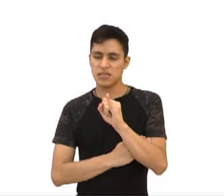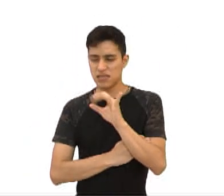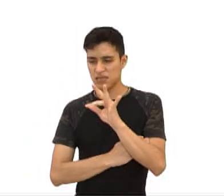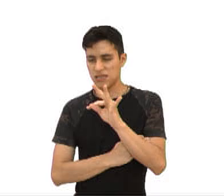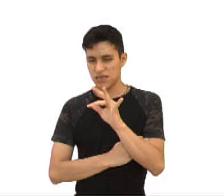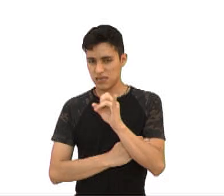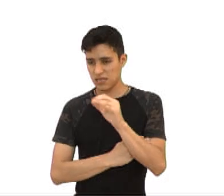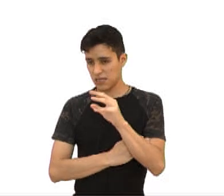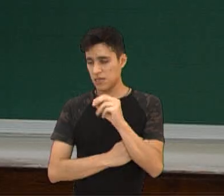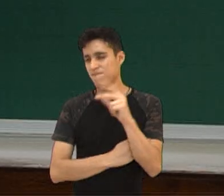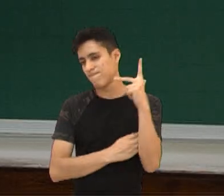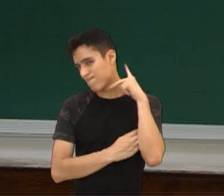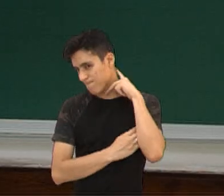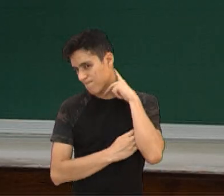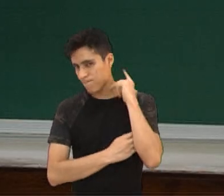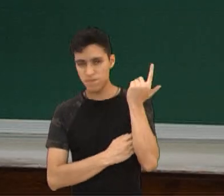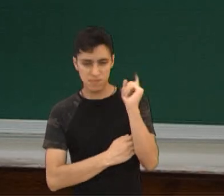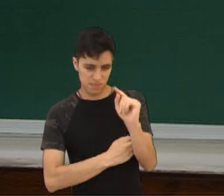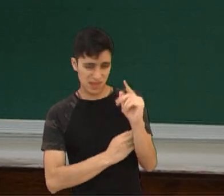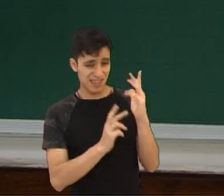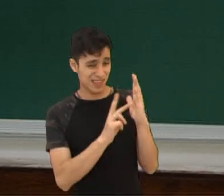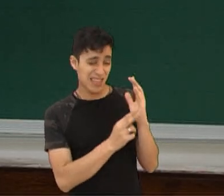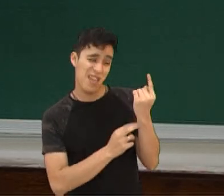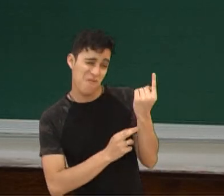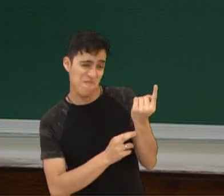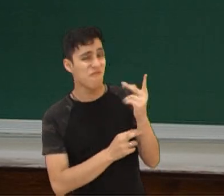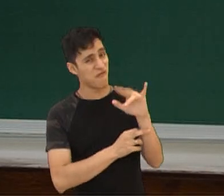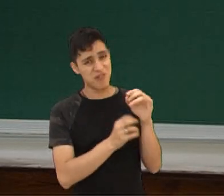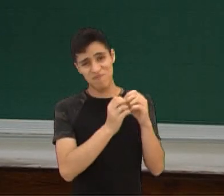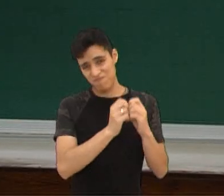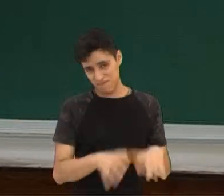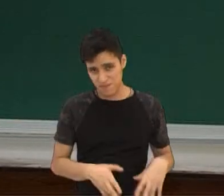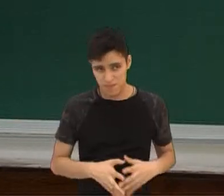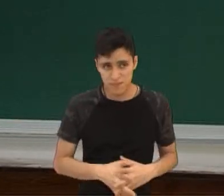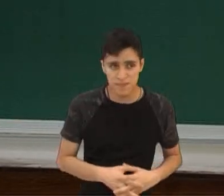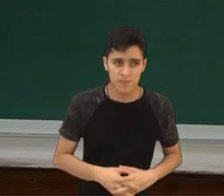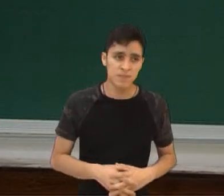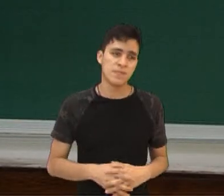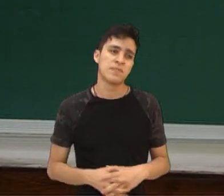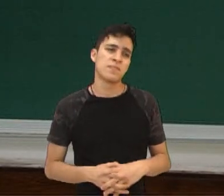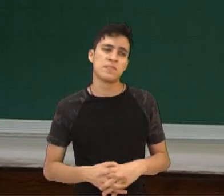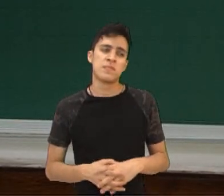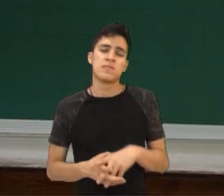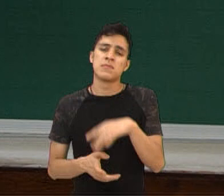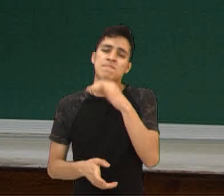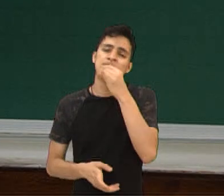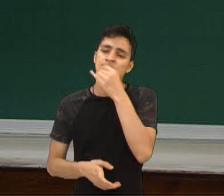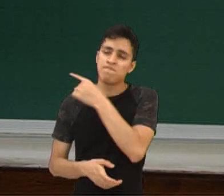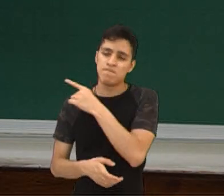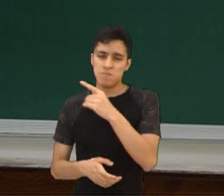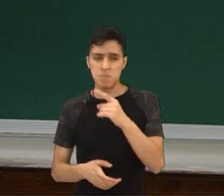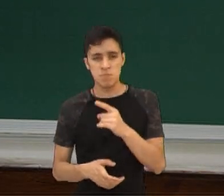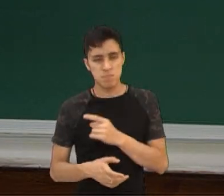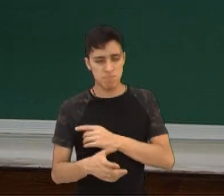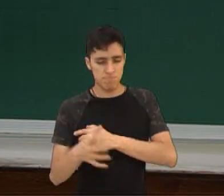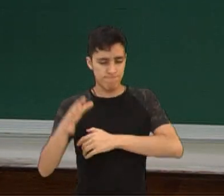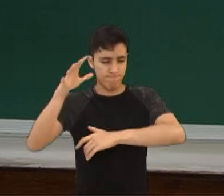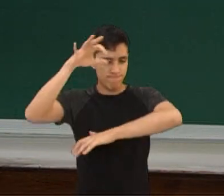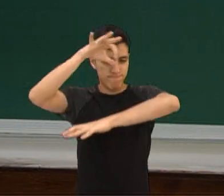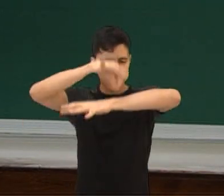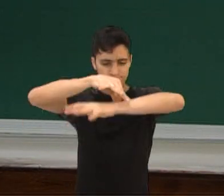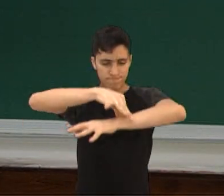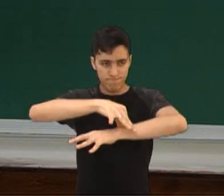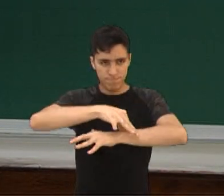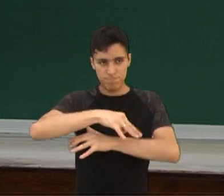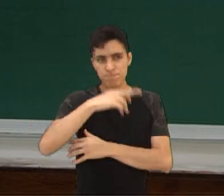é benéfica para um deles. Um deles acaba se dando mal nessa relação. No caso aqui, se a gente for ver ali um carrapato no pelo ali